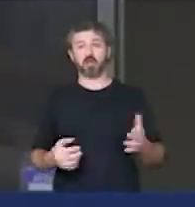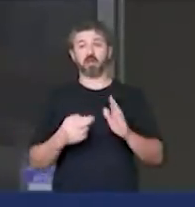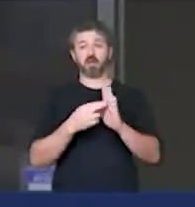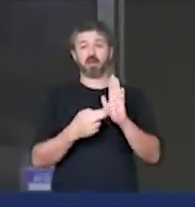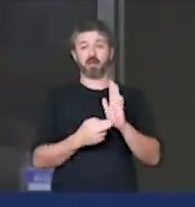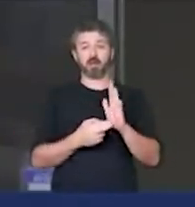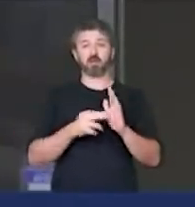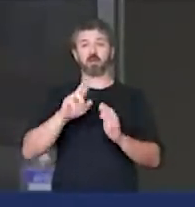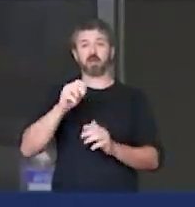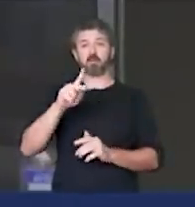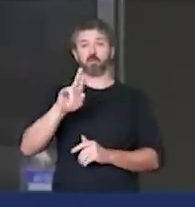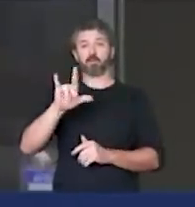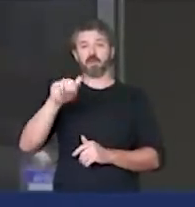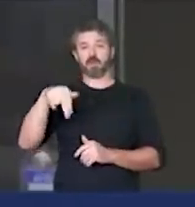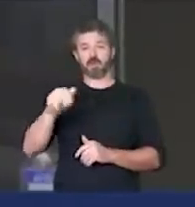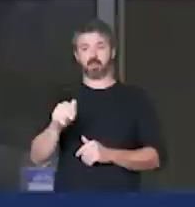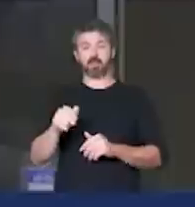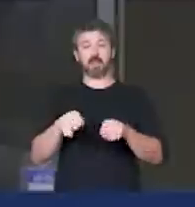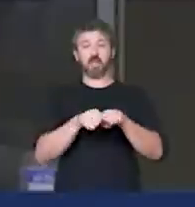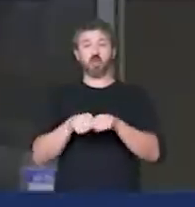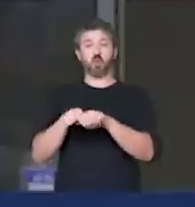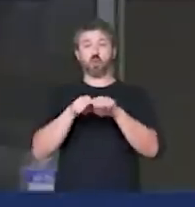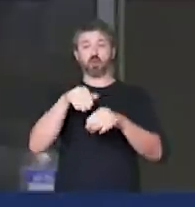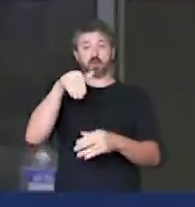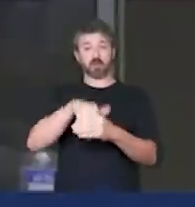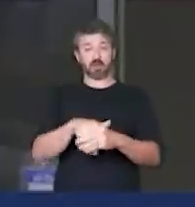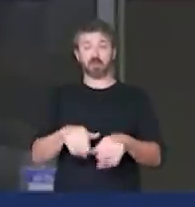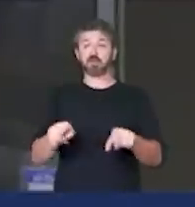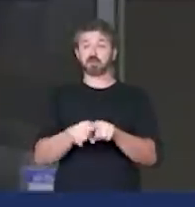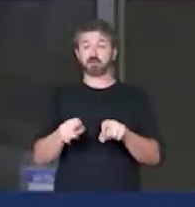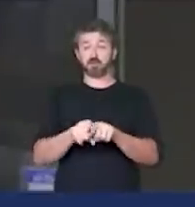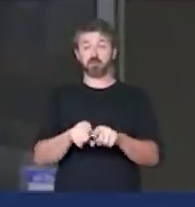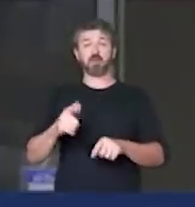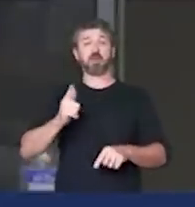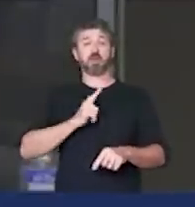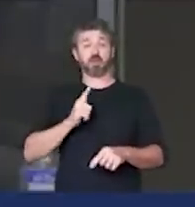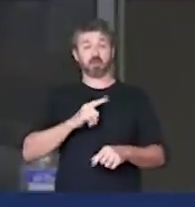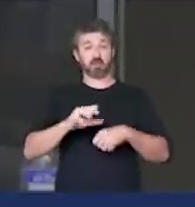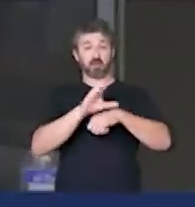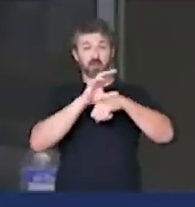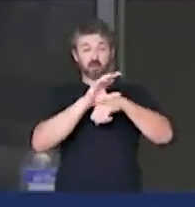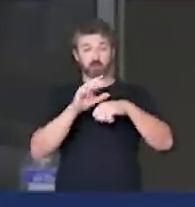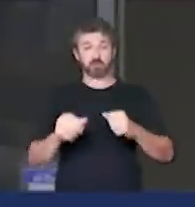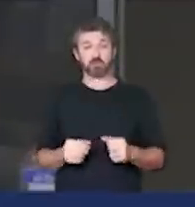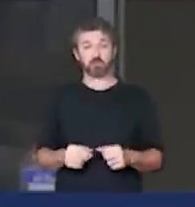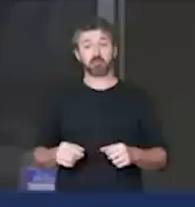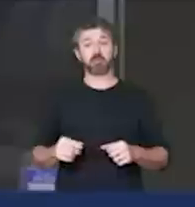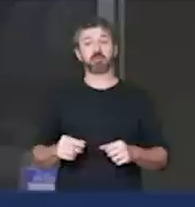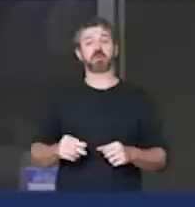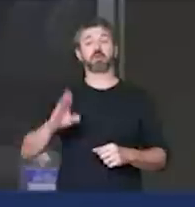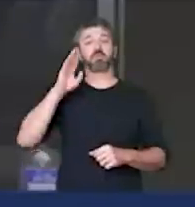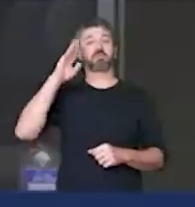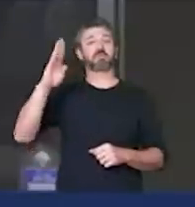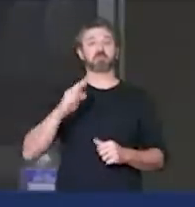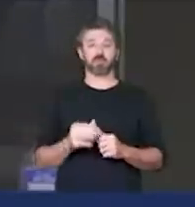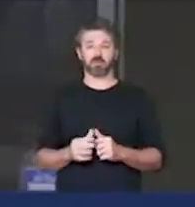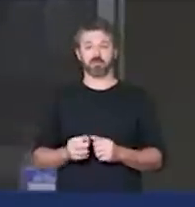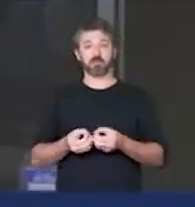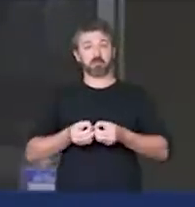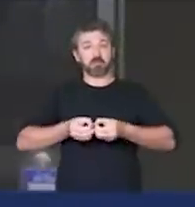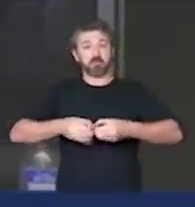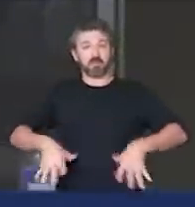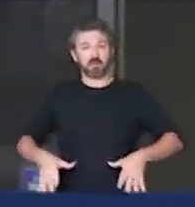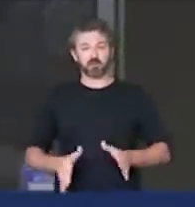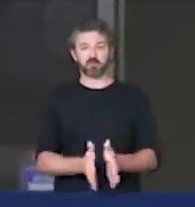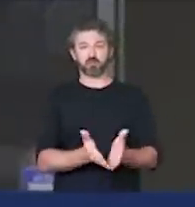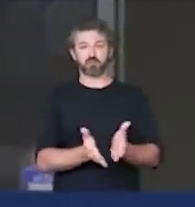princípio do republicanismo e da paridade de armas nas eleições também previsto na Constituição Federal e, mais do que isso,